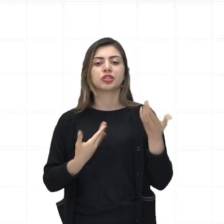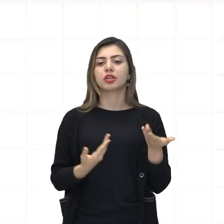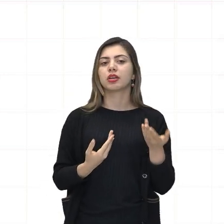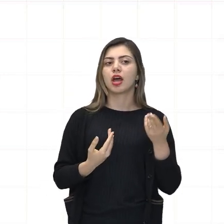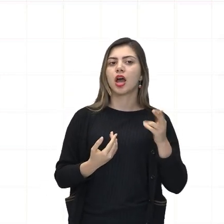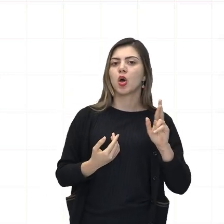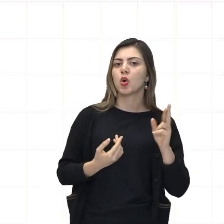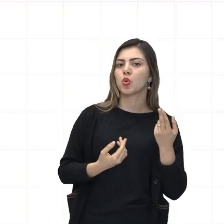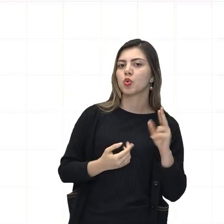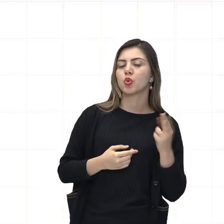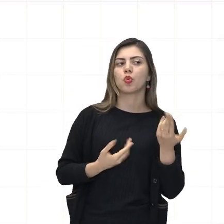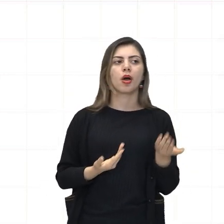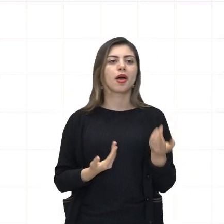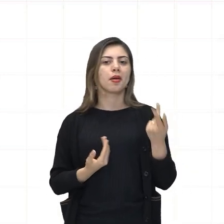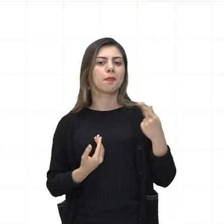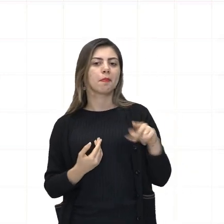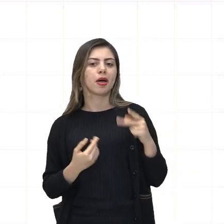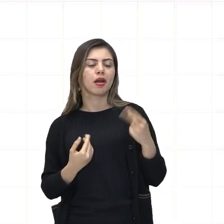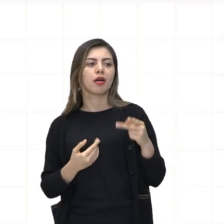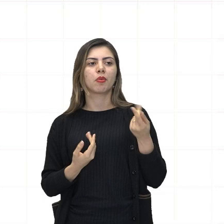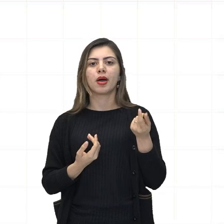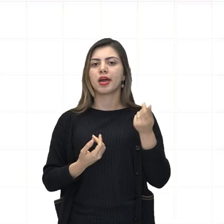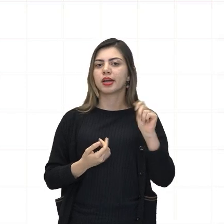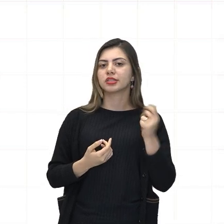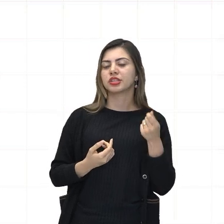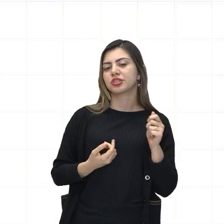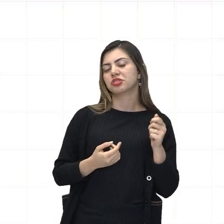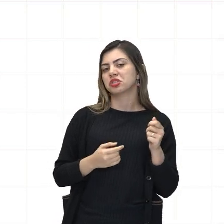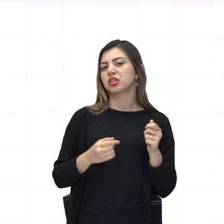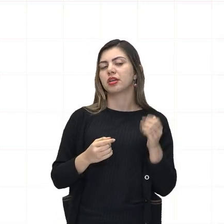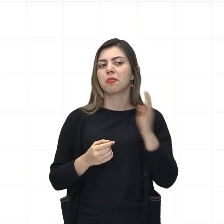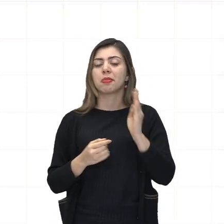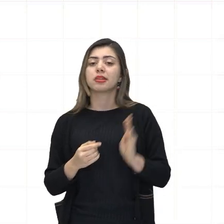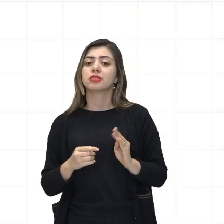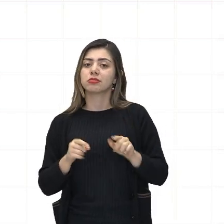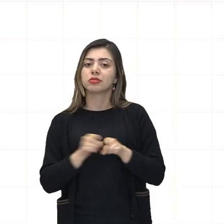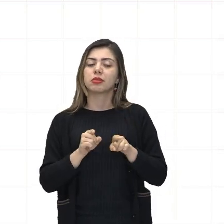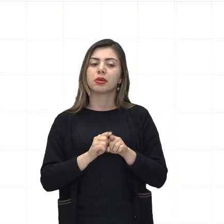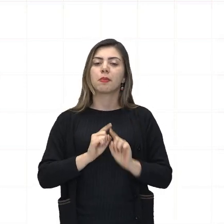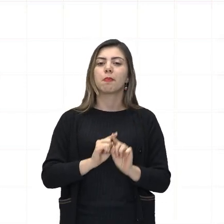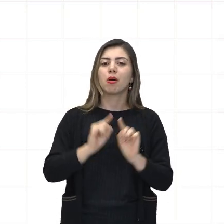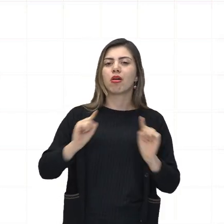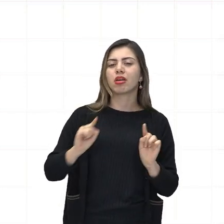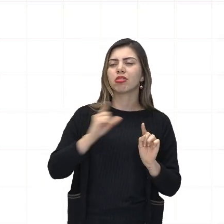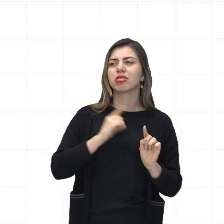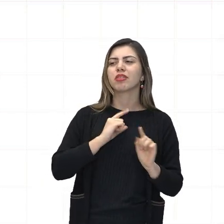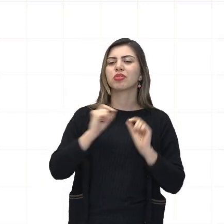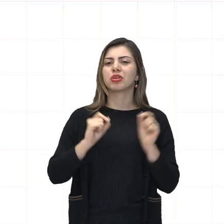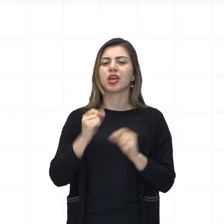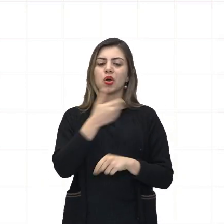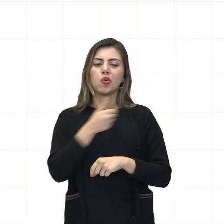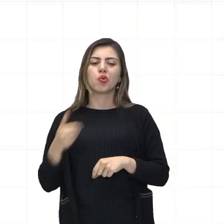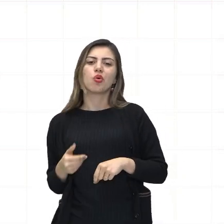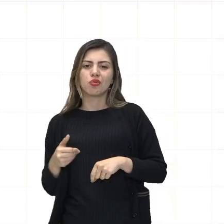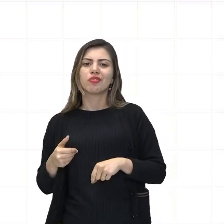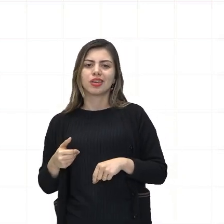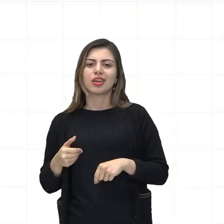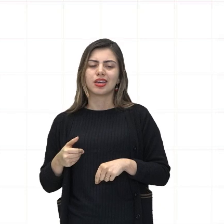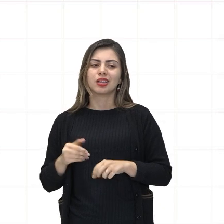gente? Só que eles tomaram rumos administrativos e governamentais por assim